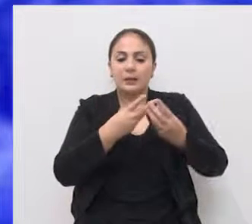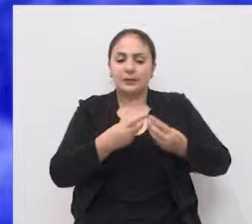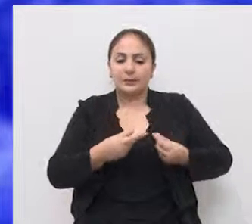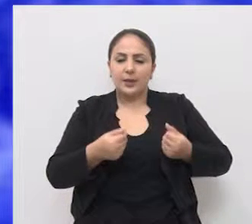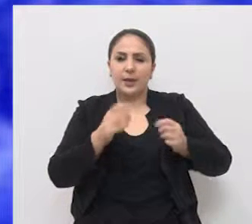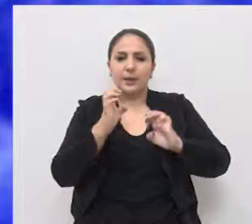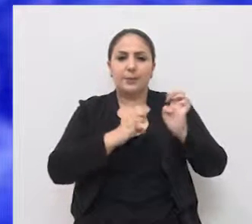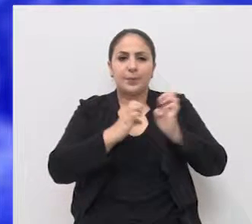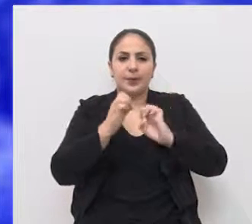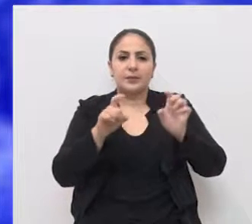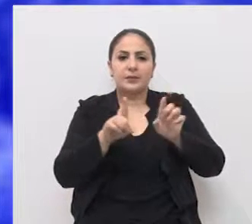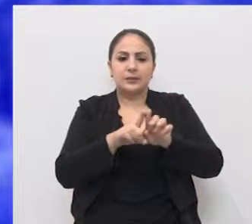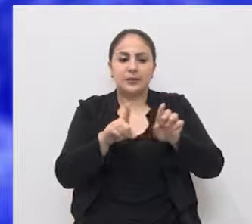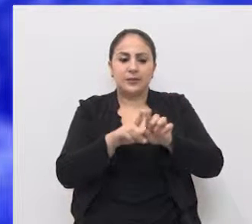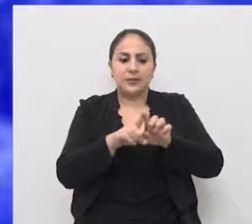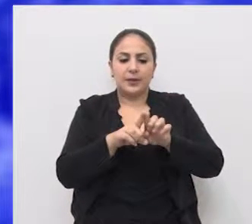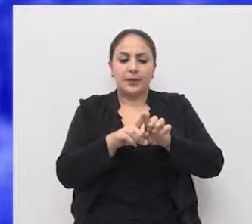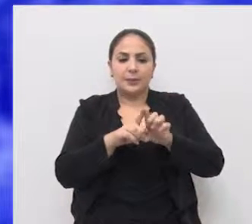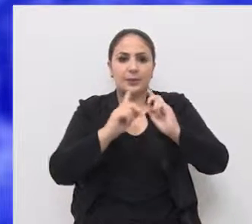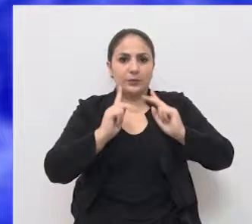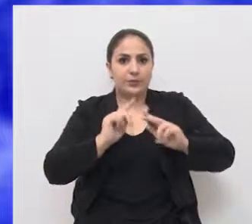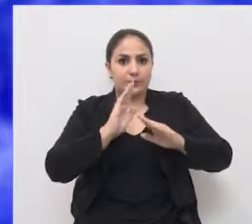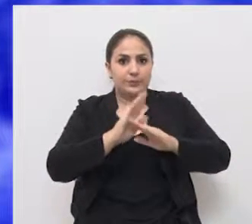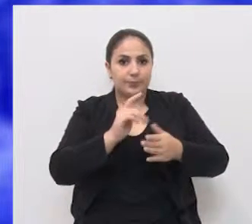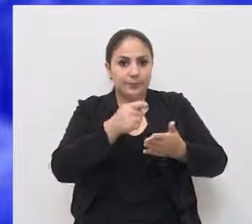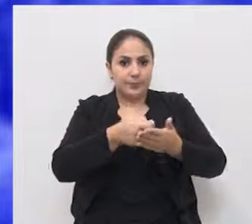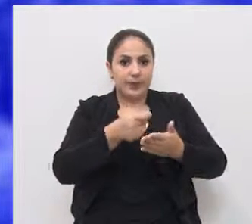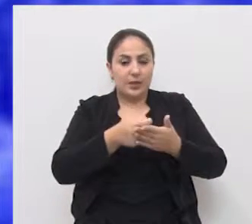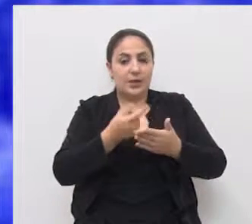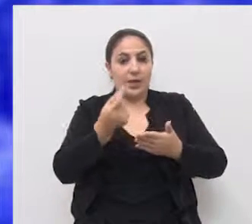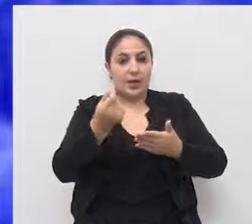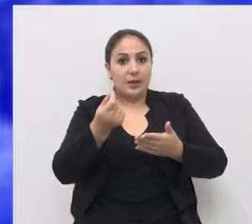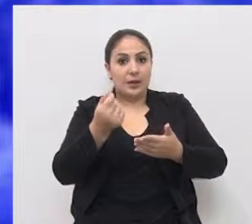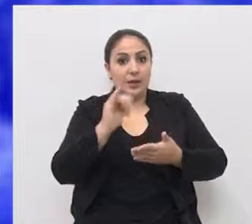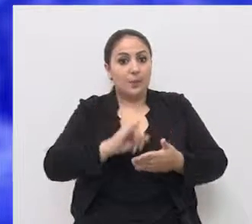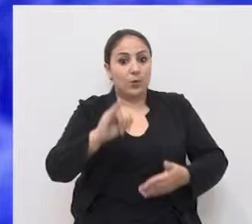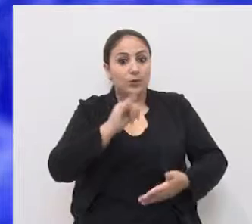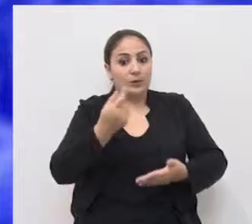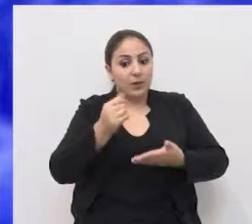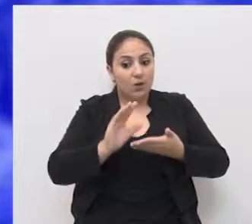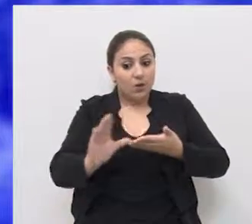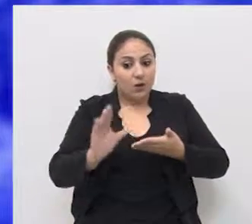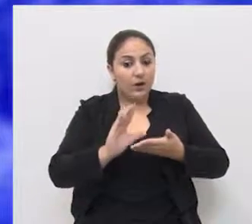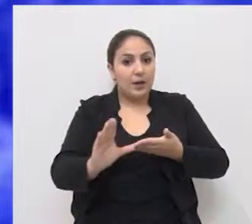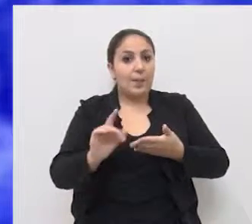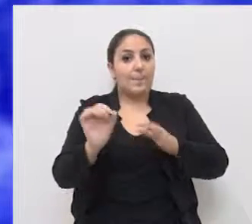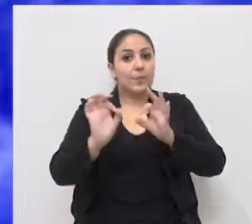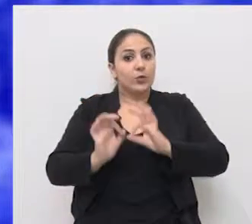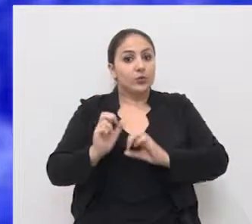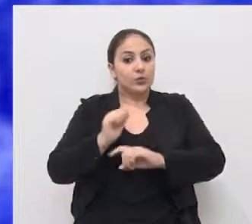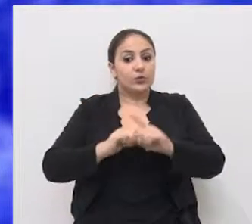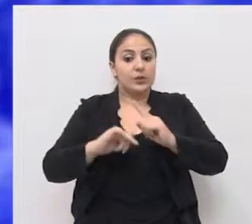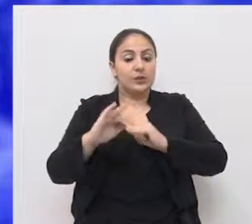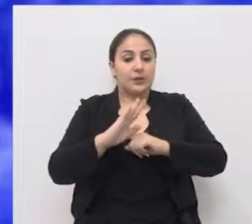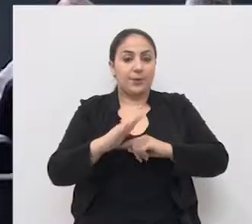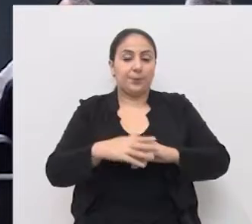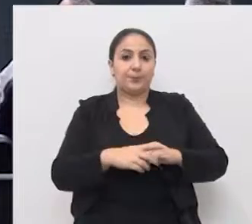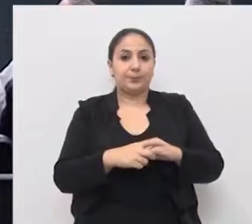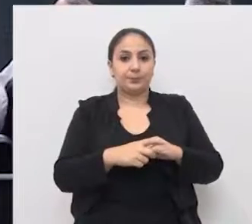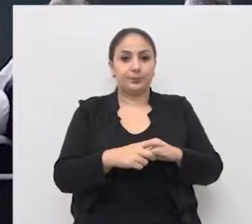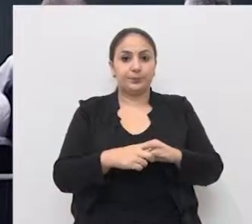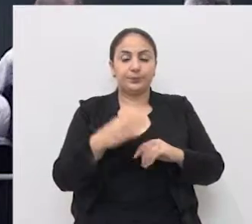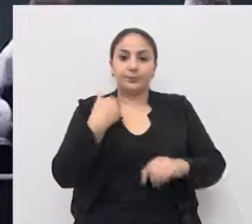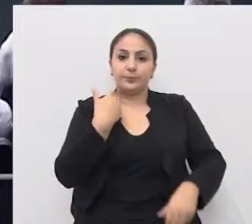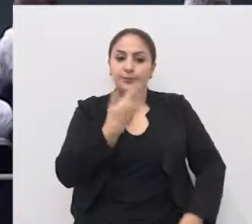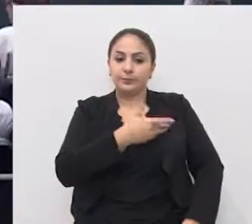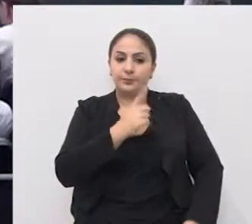ideia é sensibilizar empresas e contribuintes sobre a importância de destinar a verba para projetos sociais.